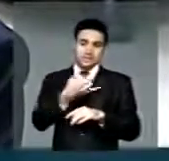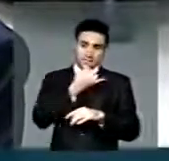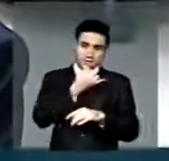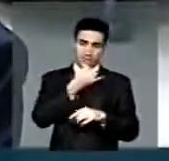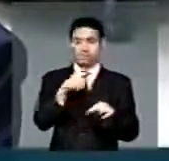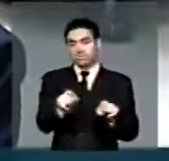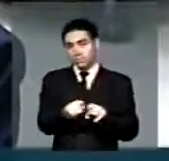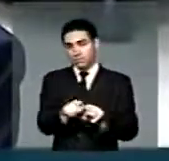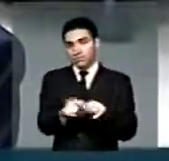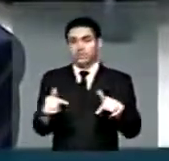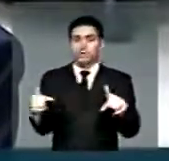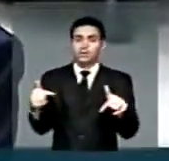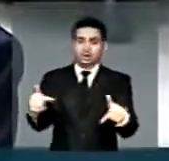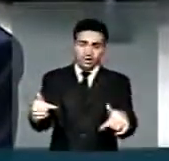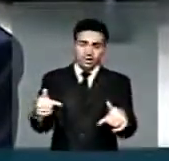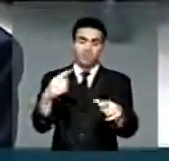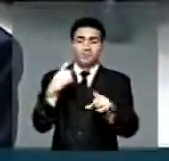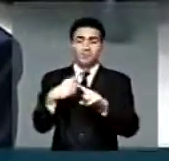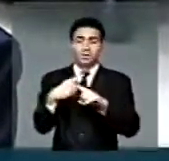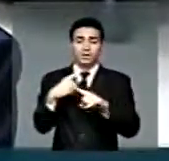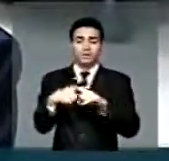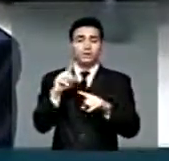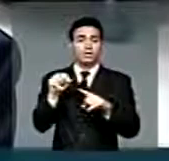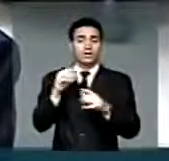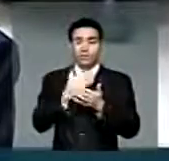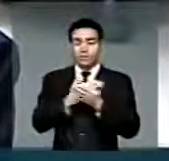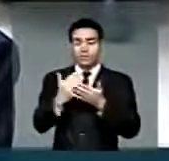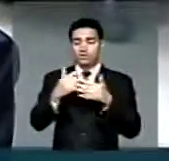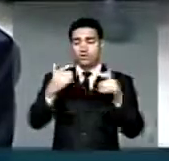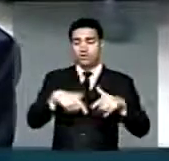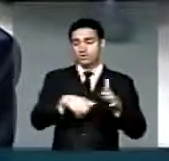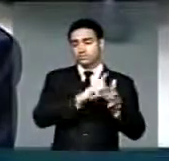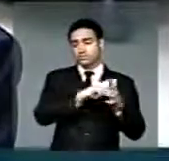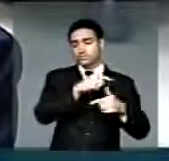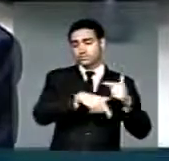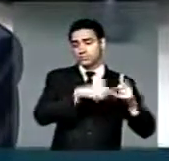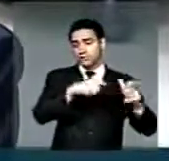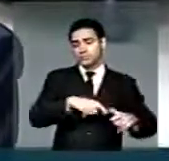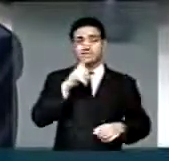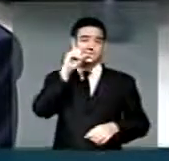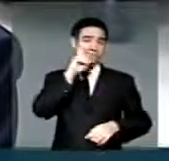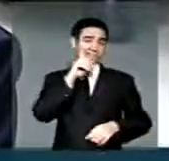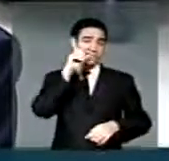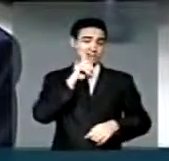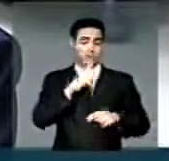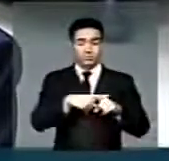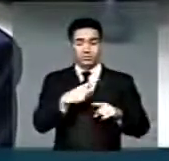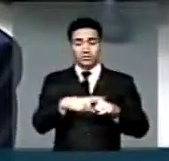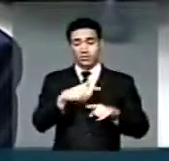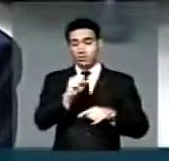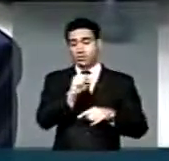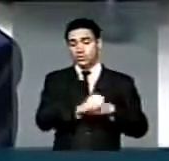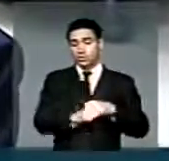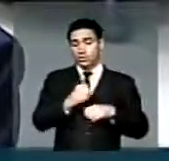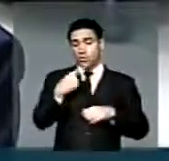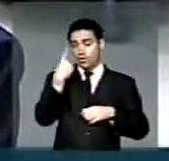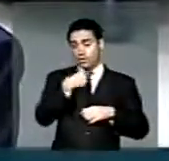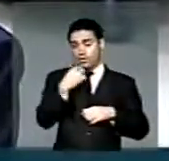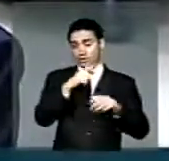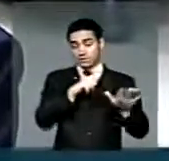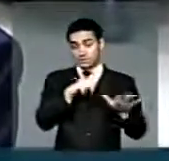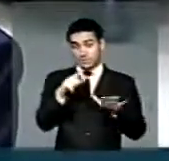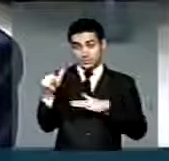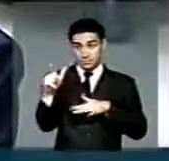classe trabalhadora brasileira, cuja origem está nas lutas operárias nos Estados Unidos pelas 8 horas semanais,